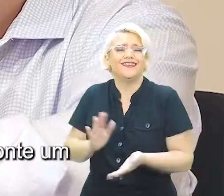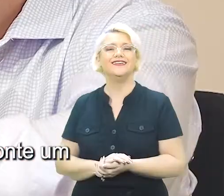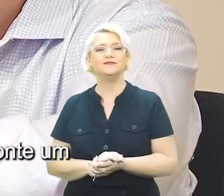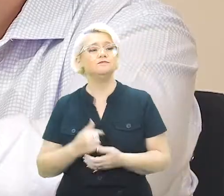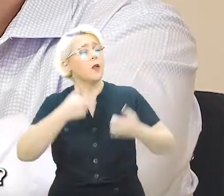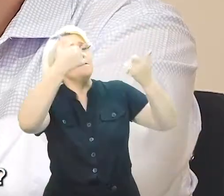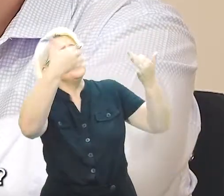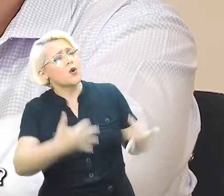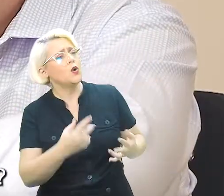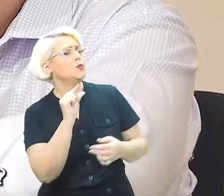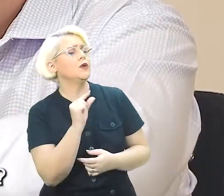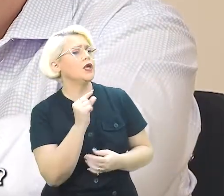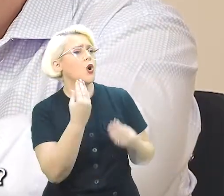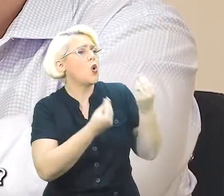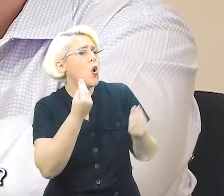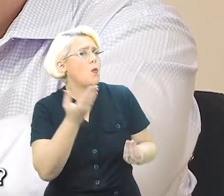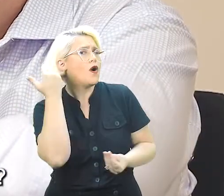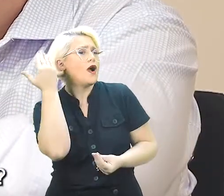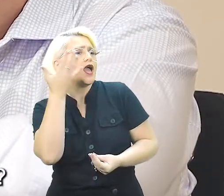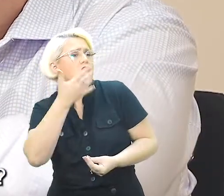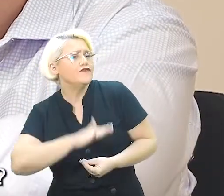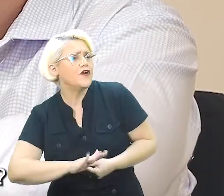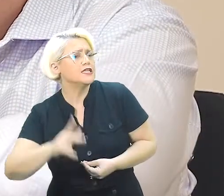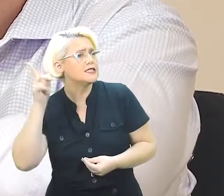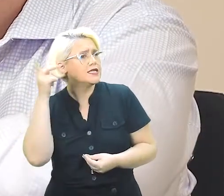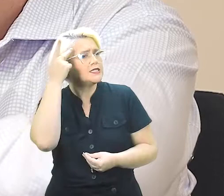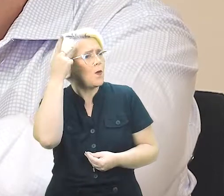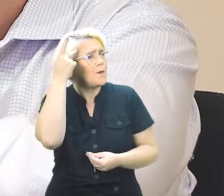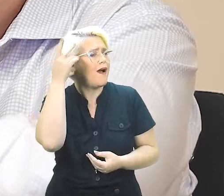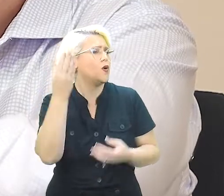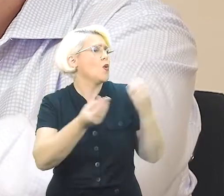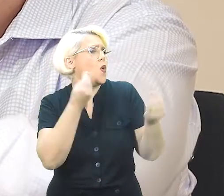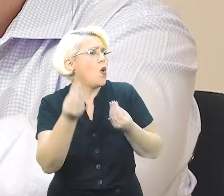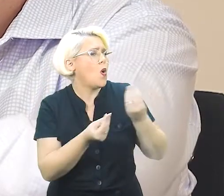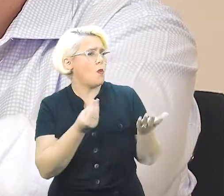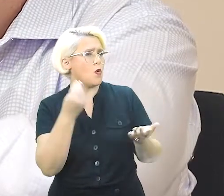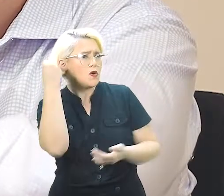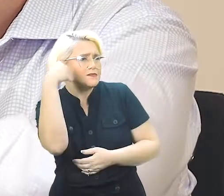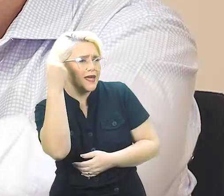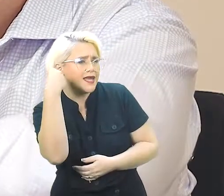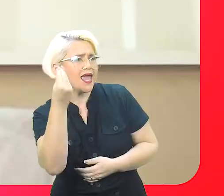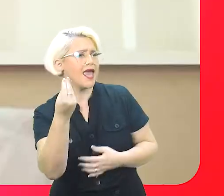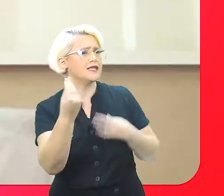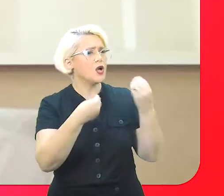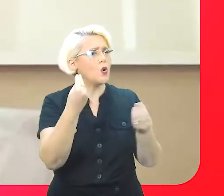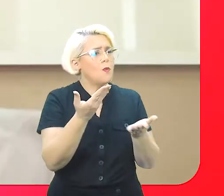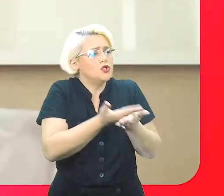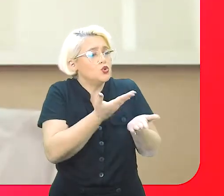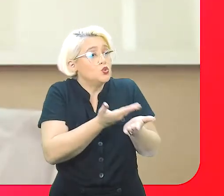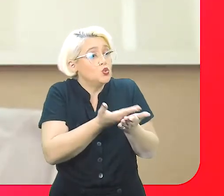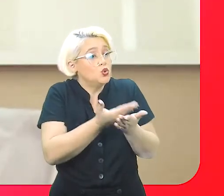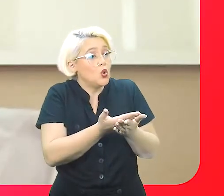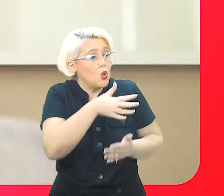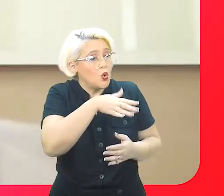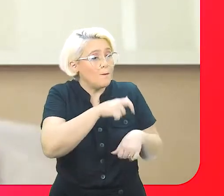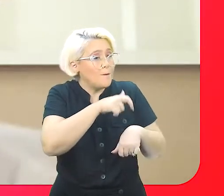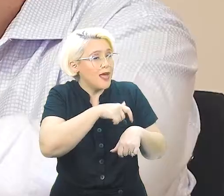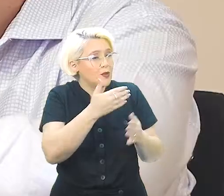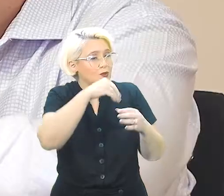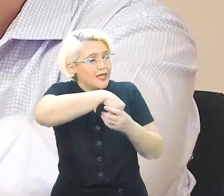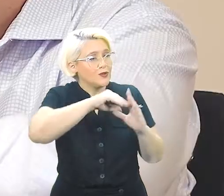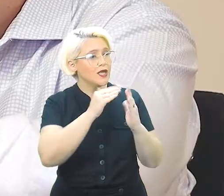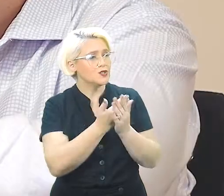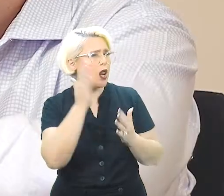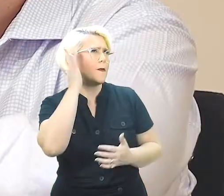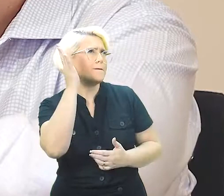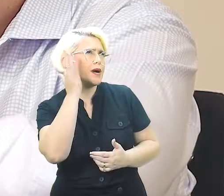conte um pouquinho, como é que foi sua infância em São Paulo? Como é que foram suas experiências estudantis? Eu imagino